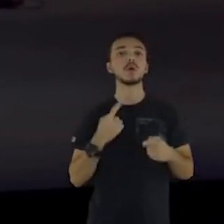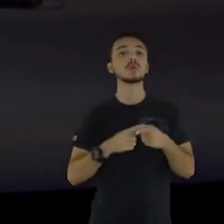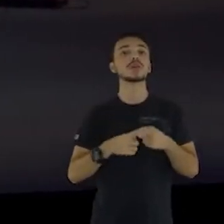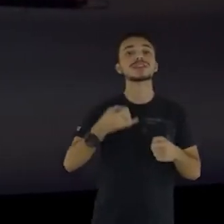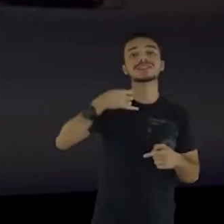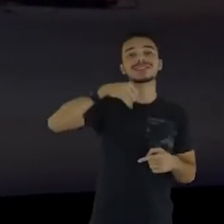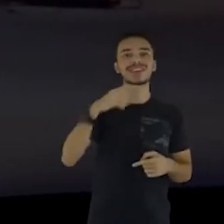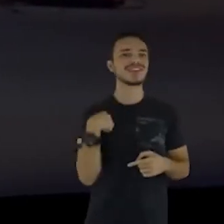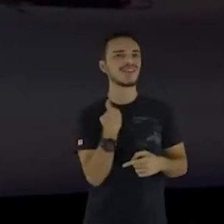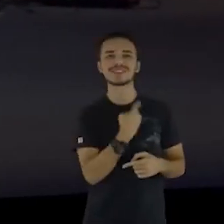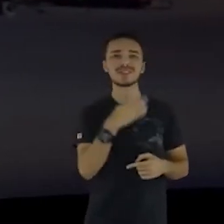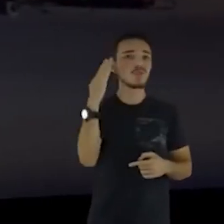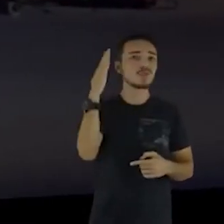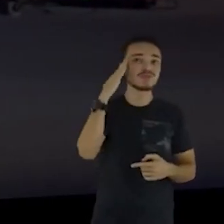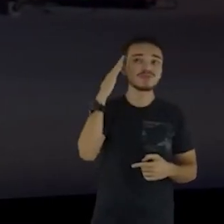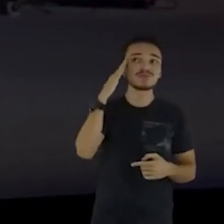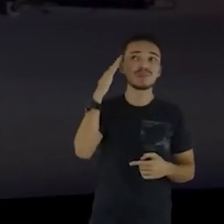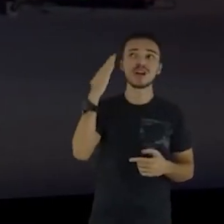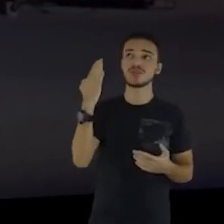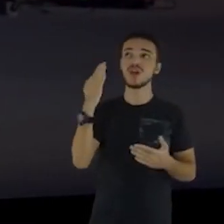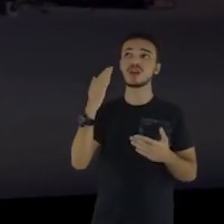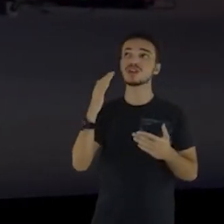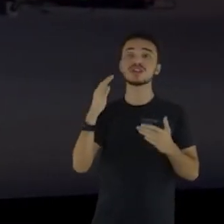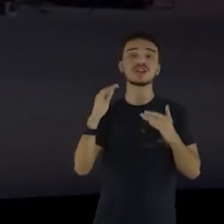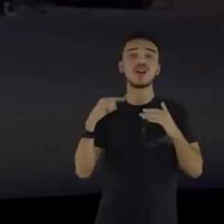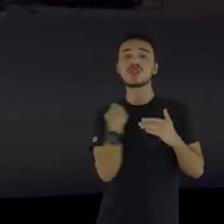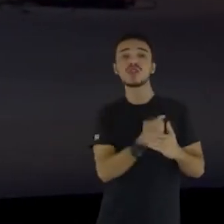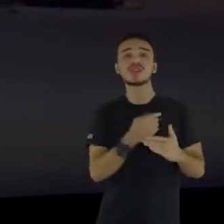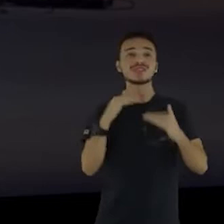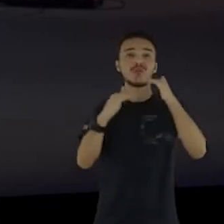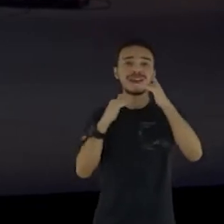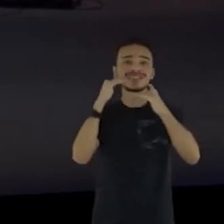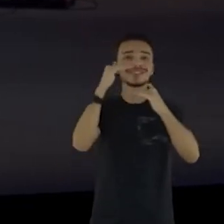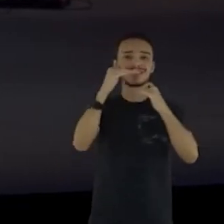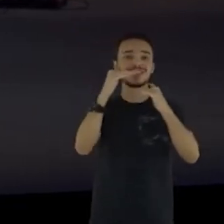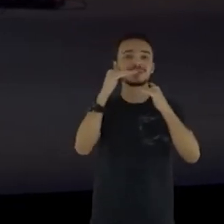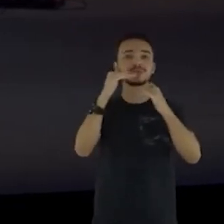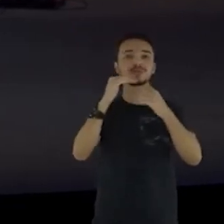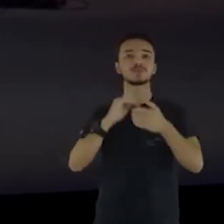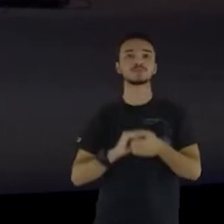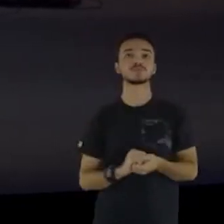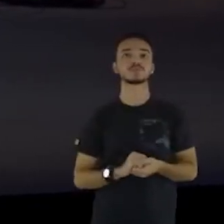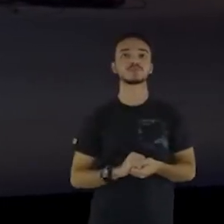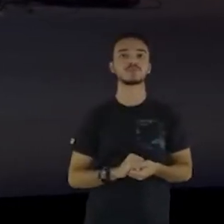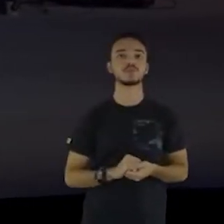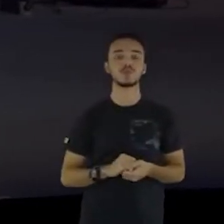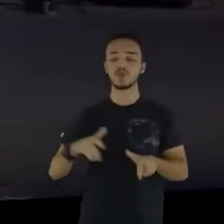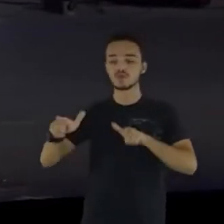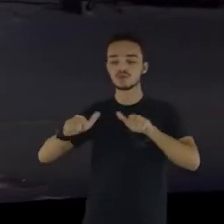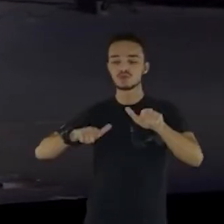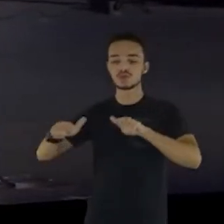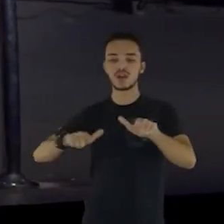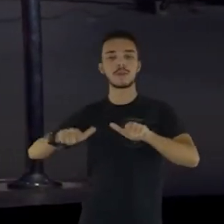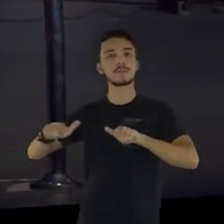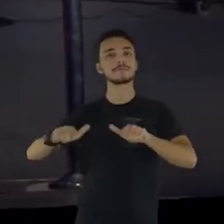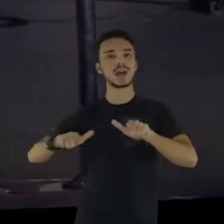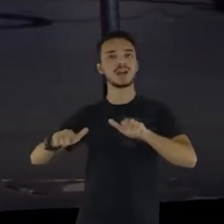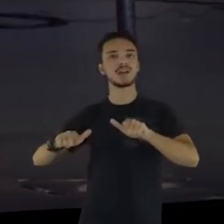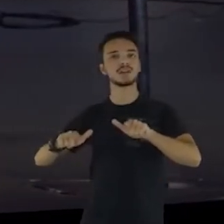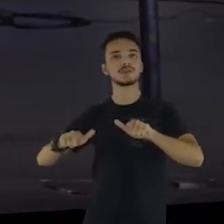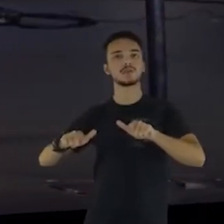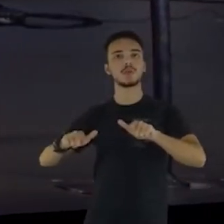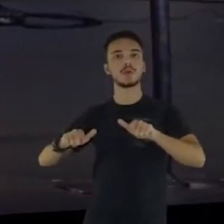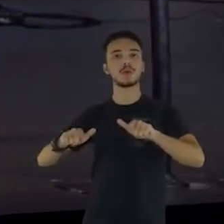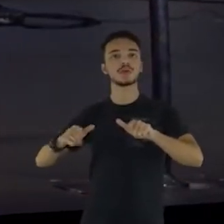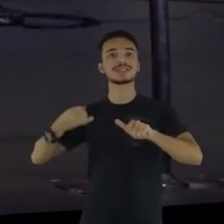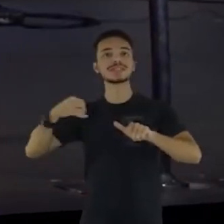não cresce. Numa empresa, para você crescer, Você precisa cada vez desenvolver